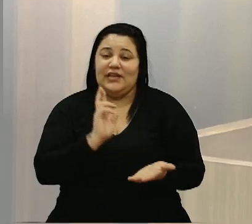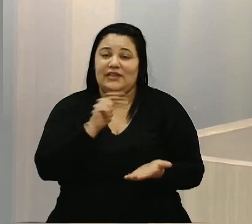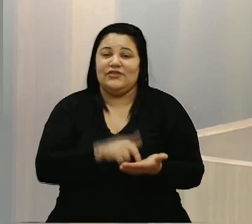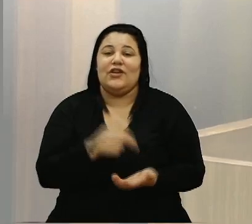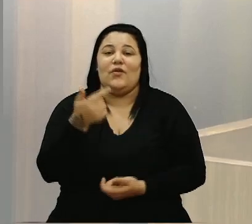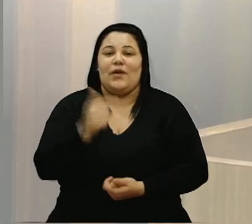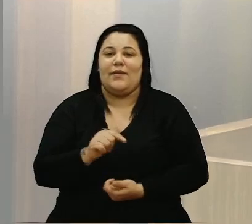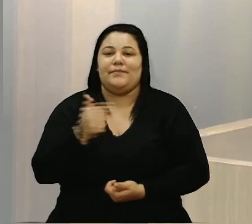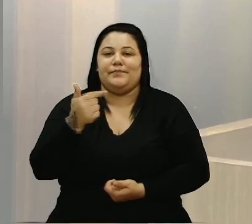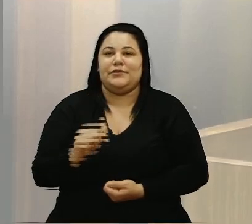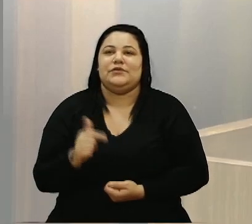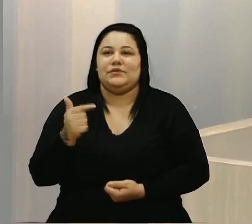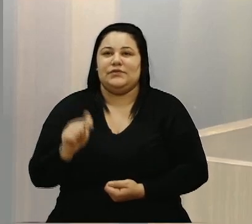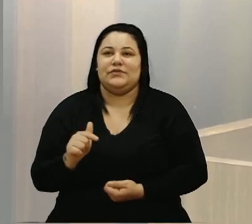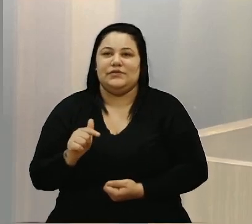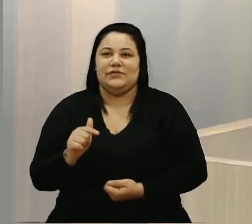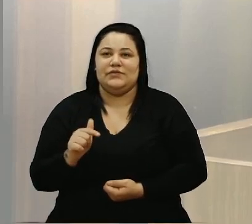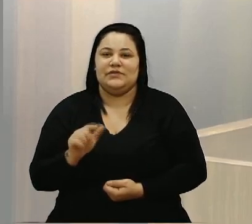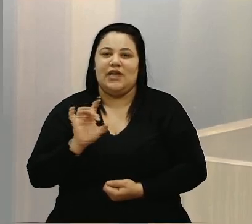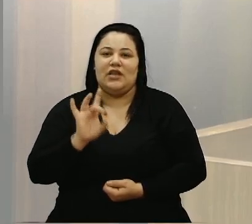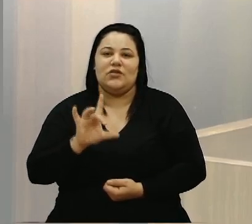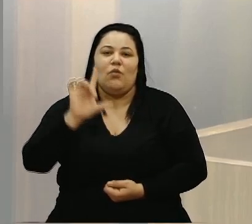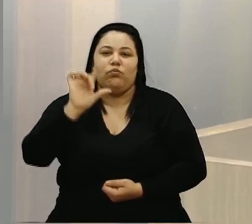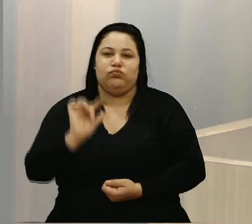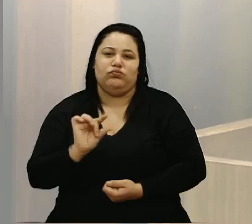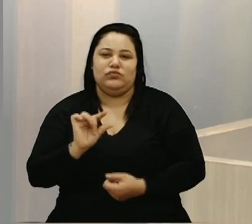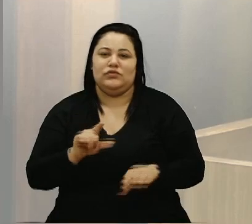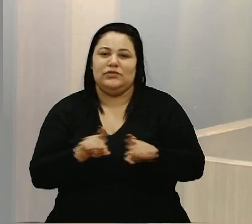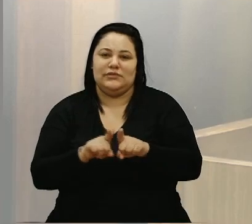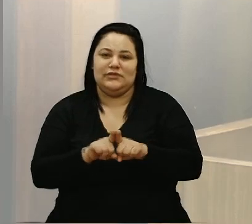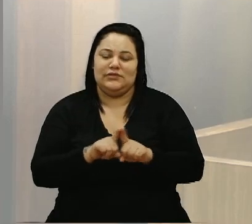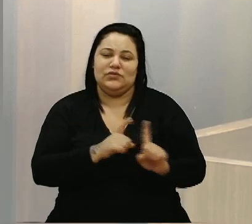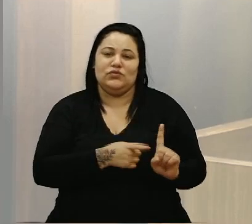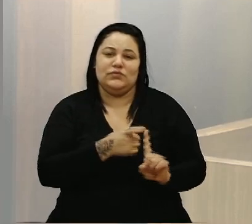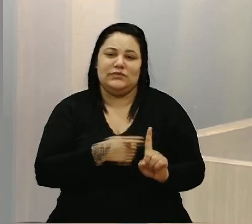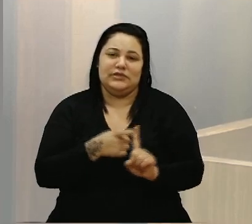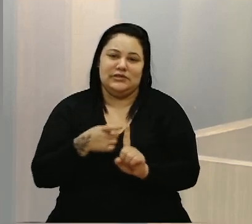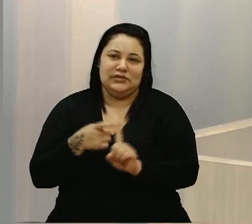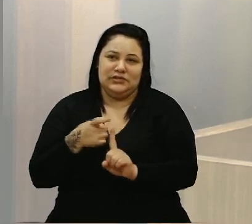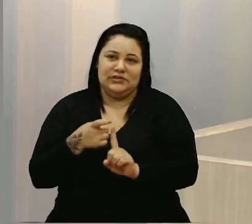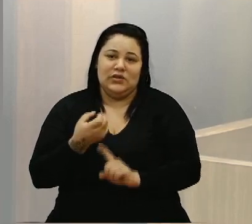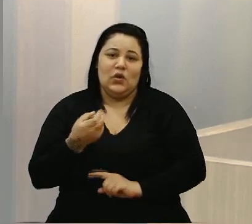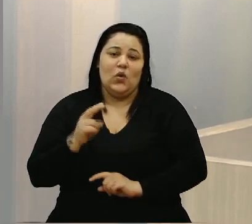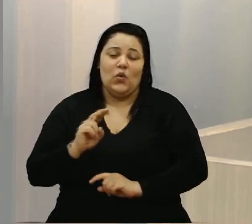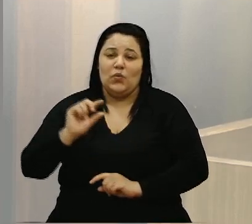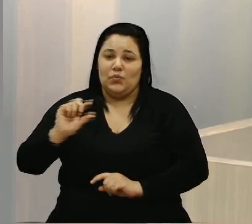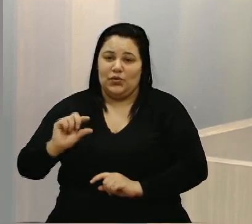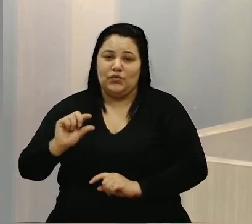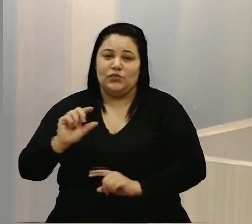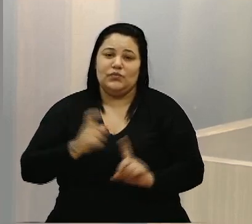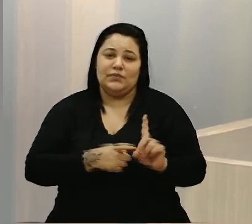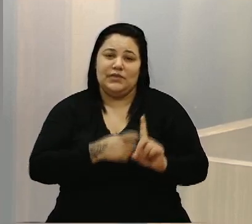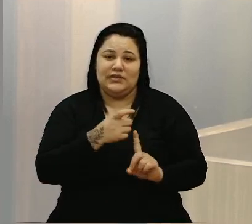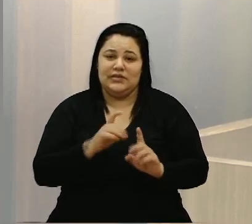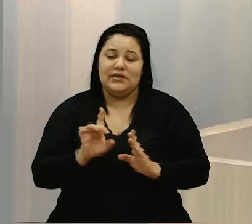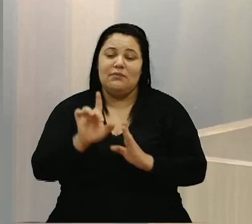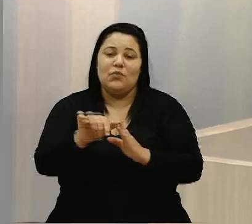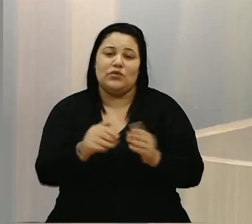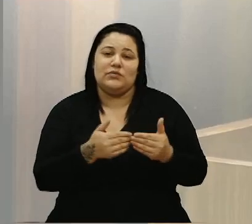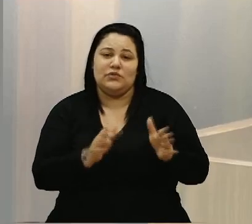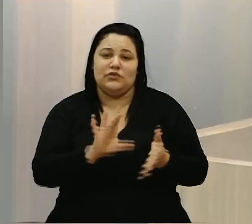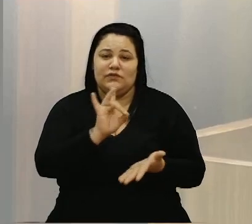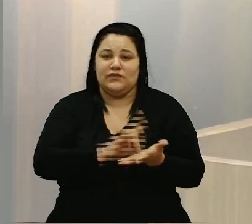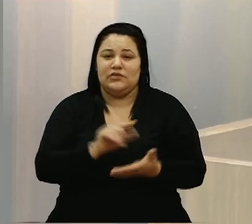só deu uma amenizada nos meses ali, ou em pouquíssimos meses após a abertura